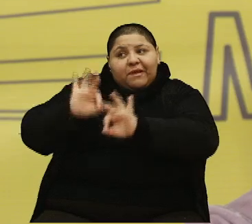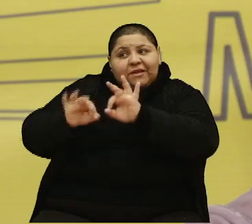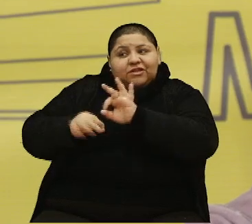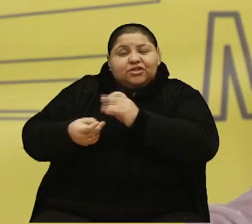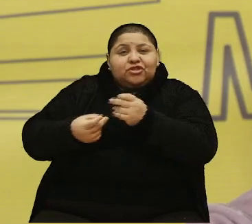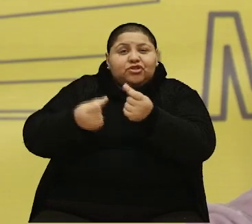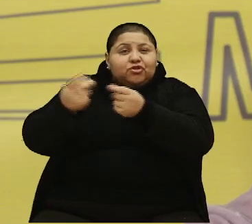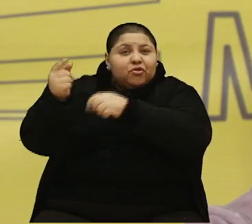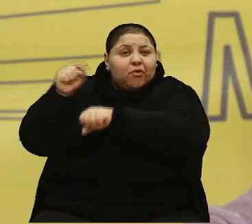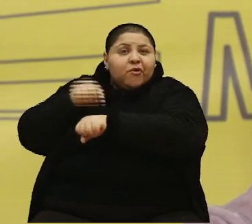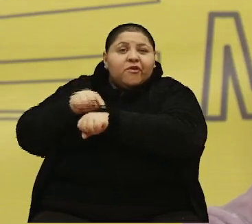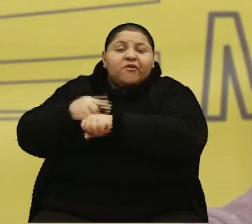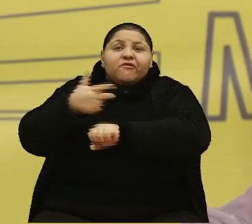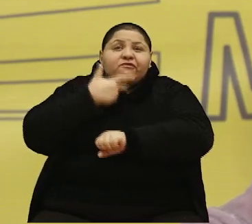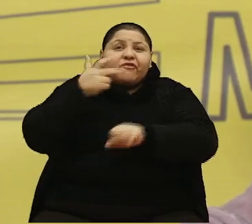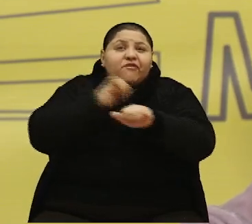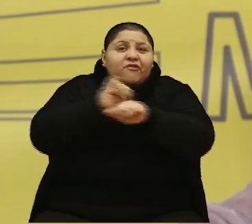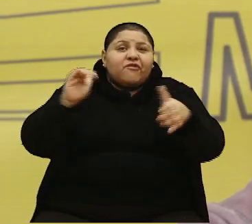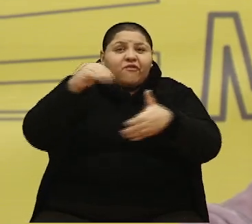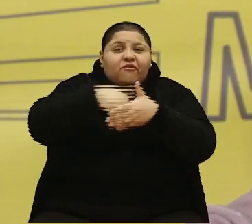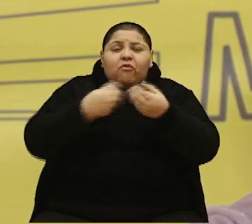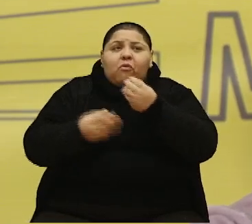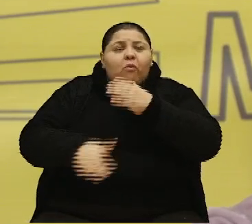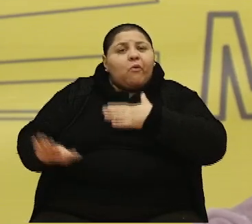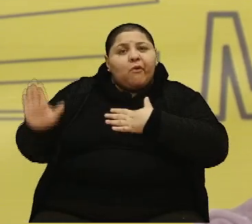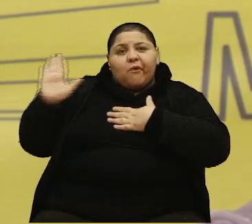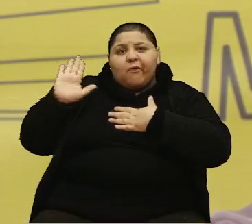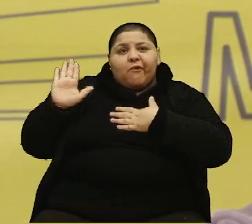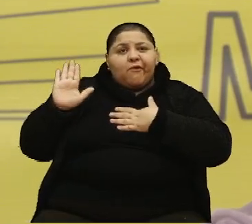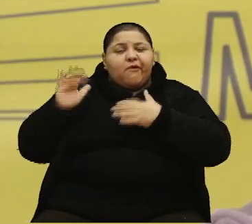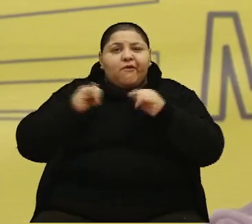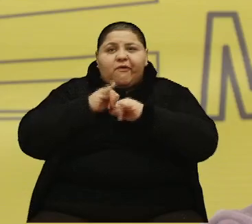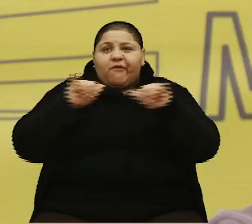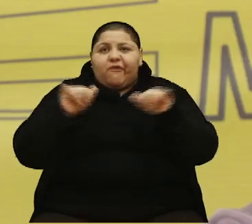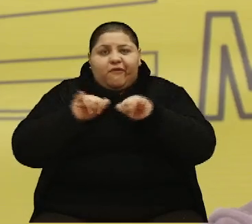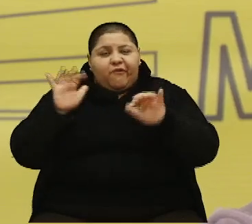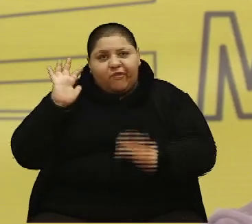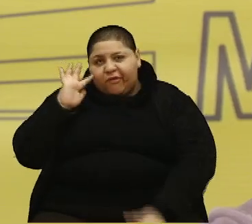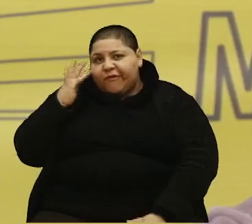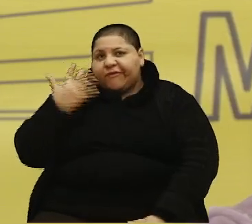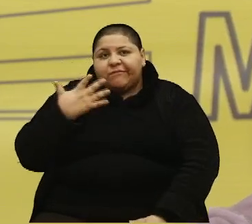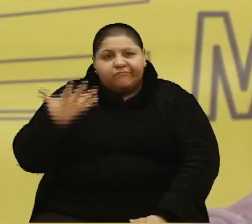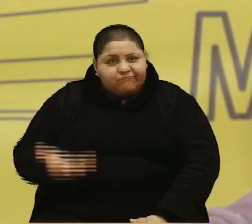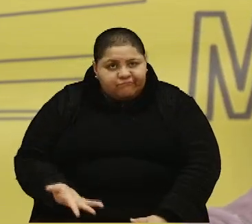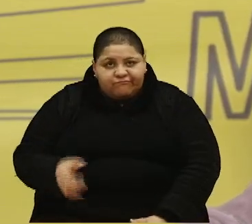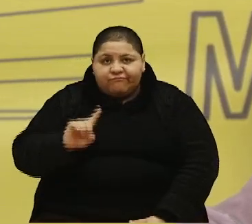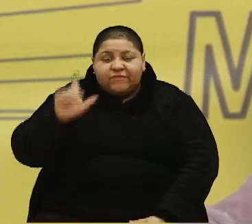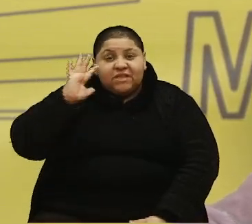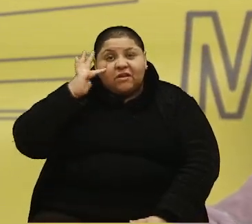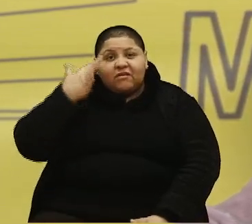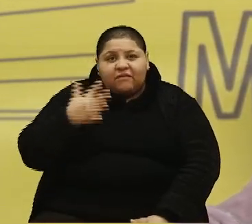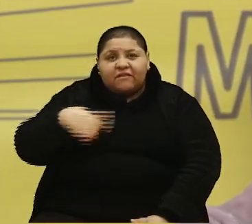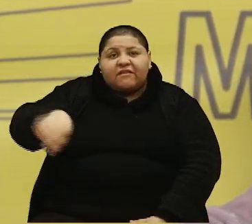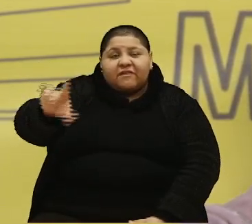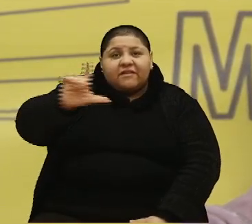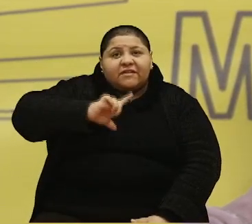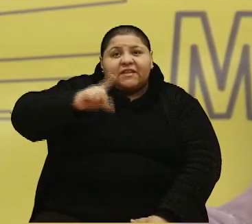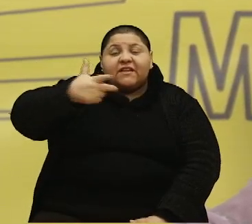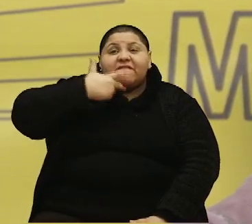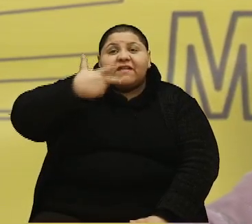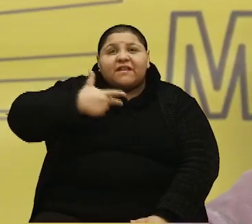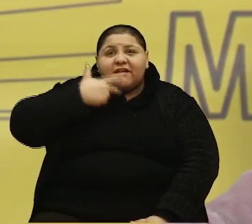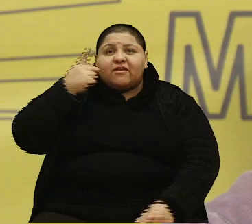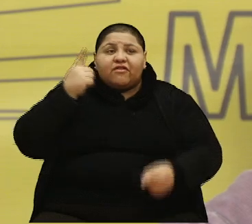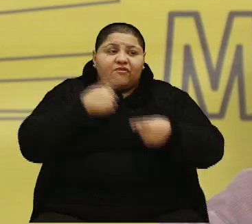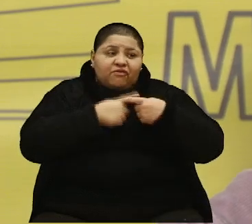que foi trazido na campanha eleitoral como uma promessa de campanha que estava acontecendo, enfim, e não aconteceu. Então, a gente tem que trazer isso à tona, porque